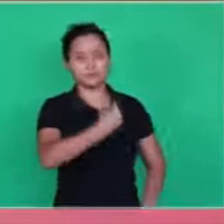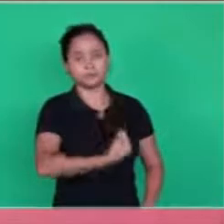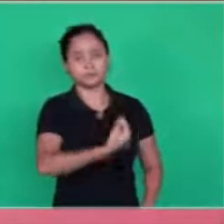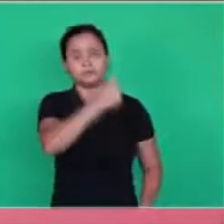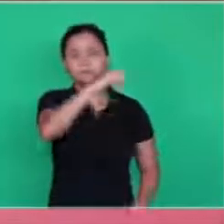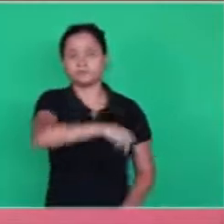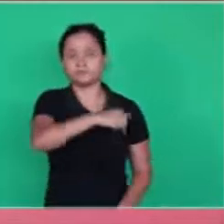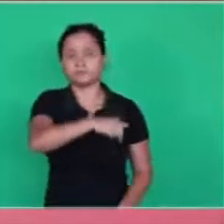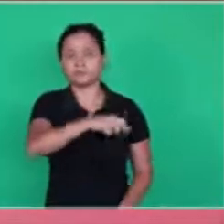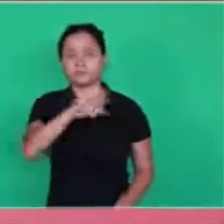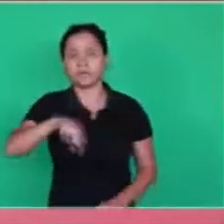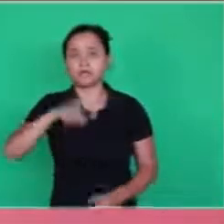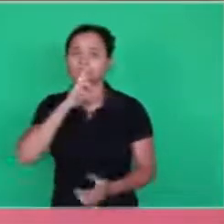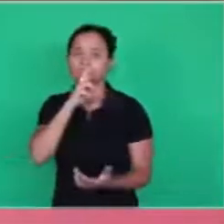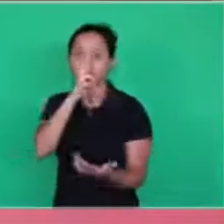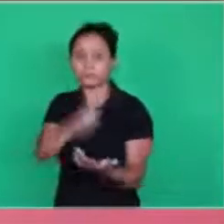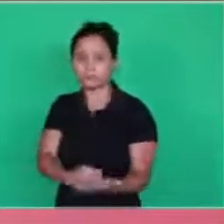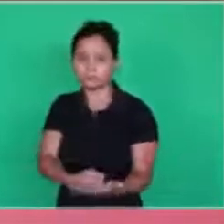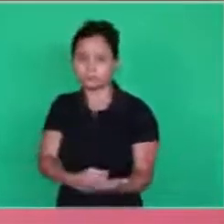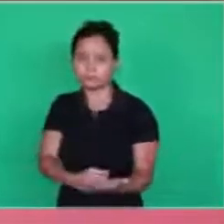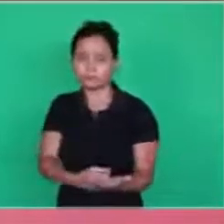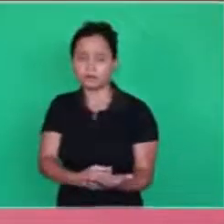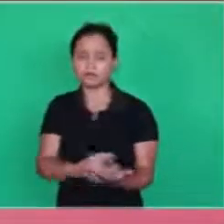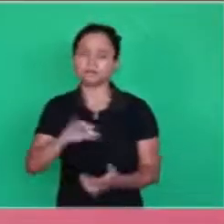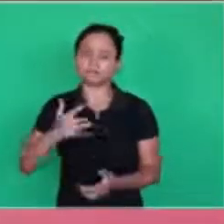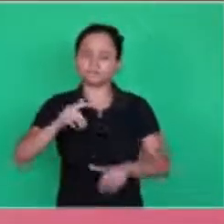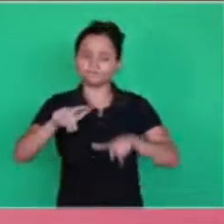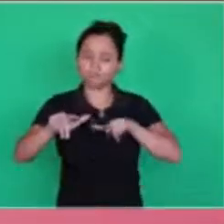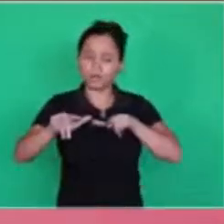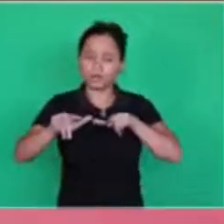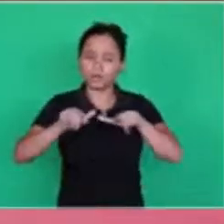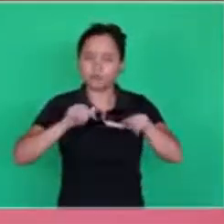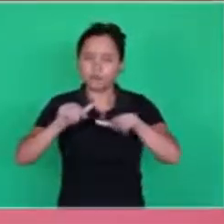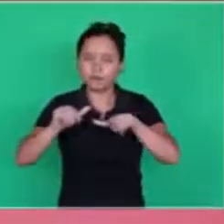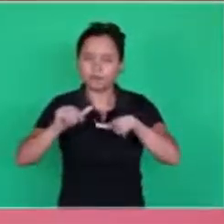os resultados de um trabalho, daquilo que é um